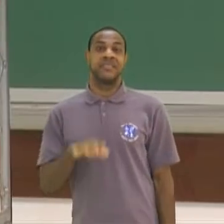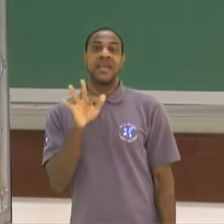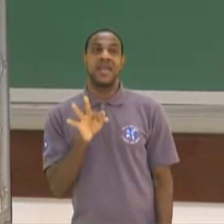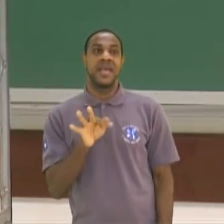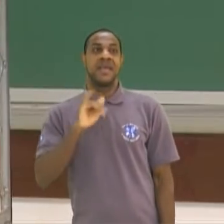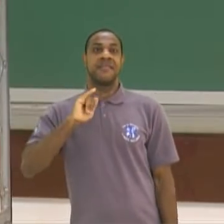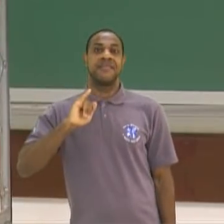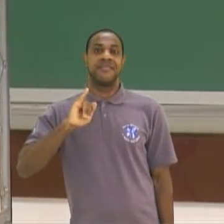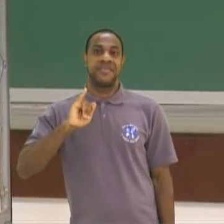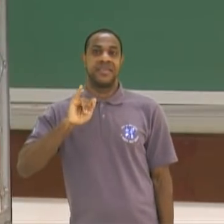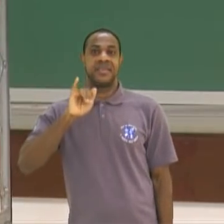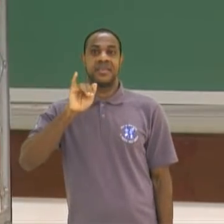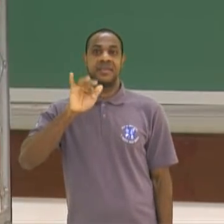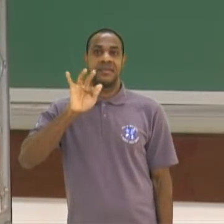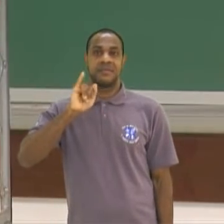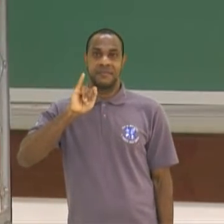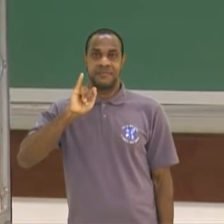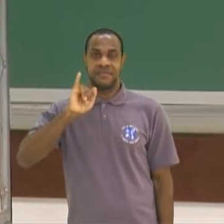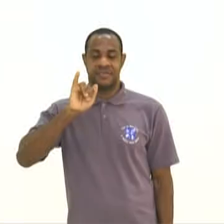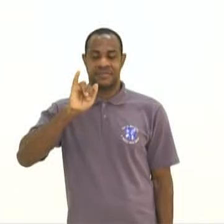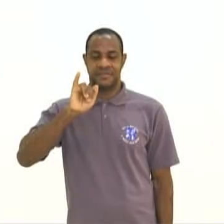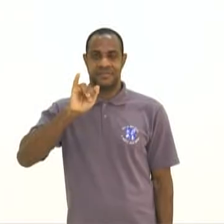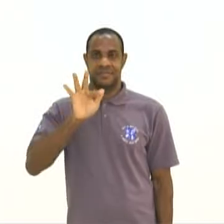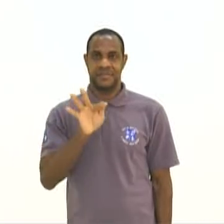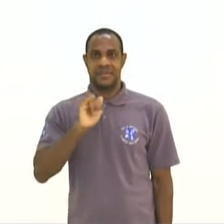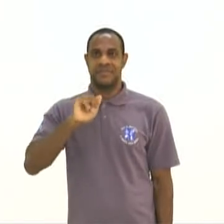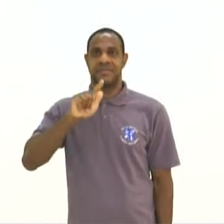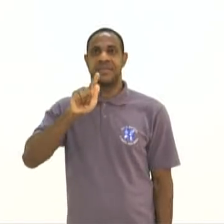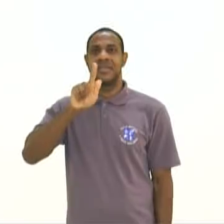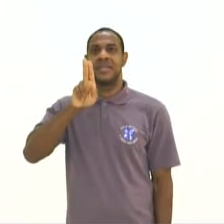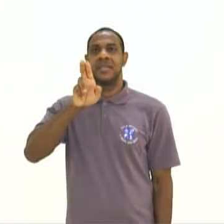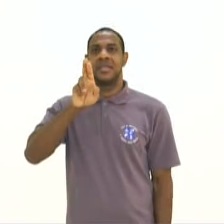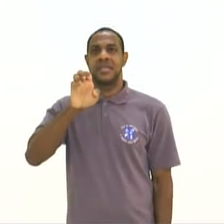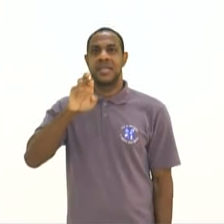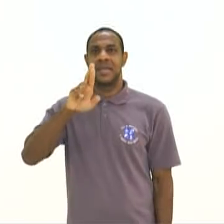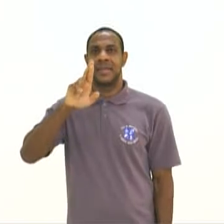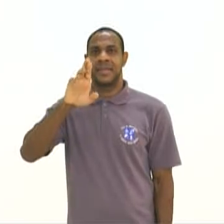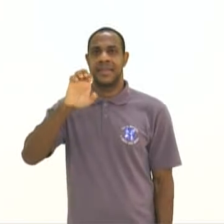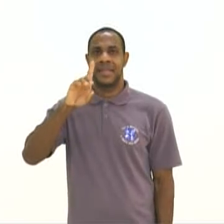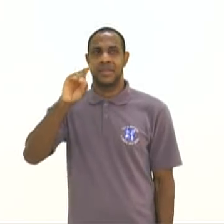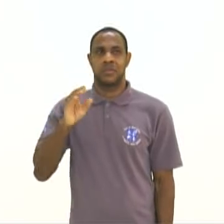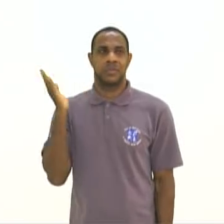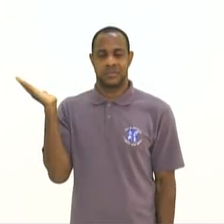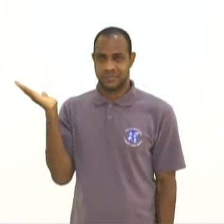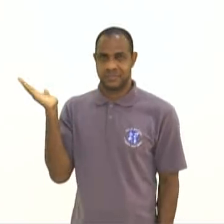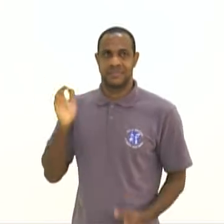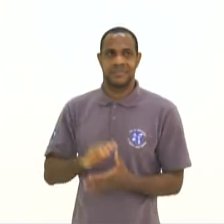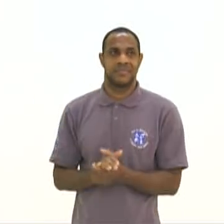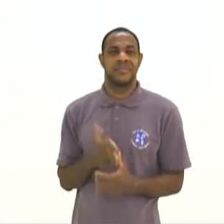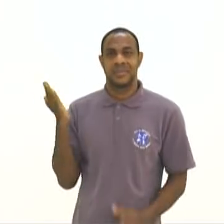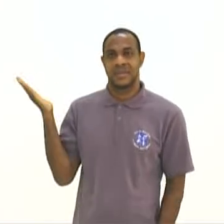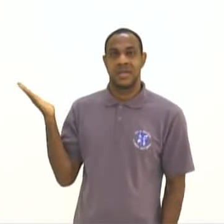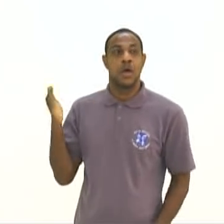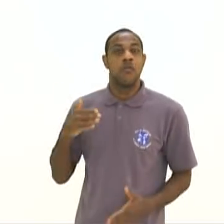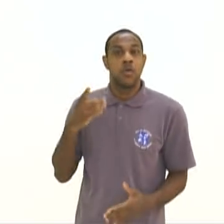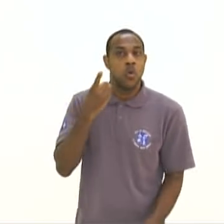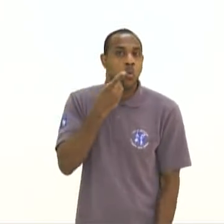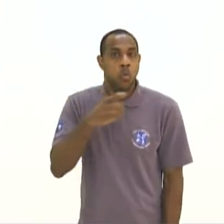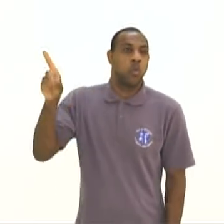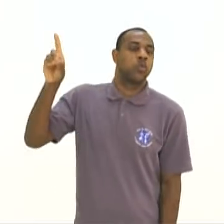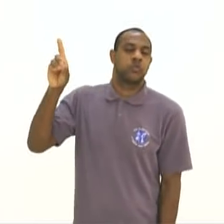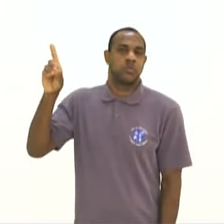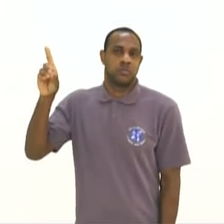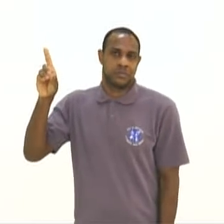do pluripartidarismo. O general João Batista de Oliveira Figueiredo foi o último presidente do